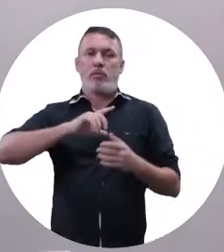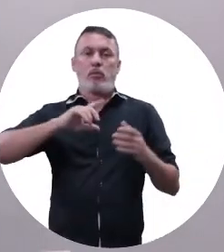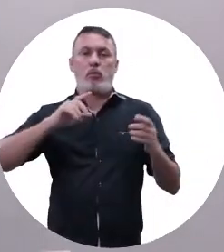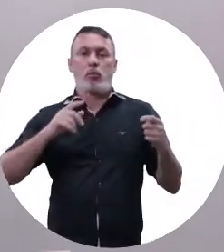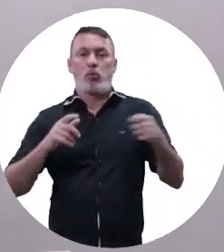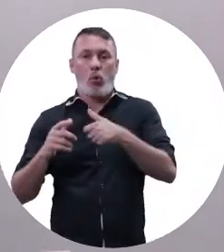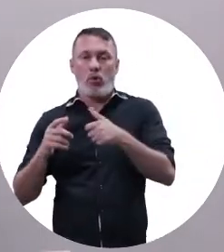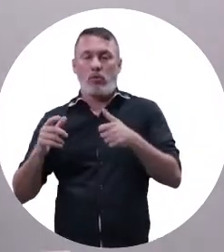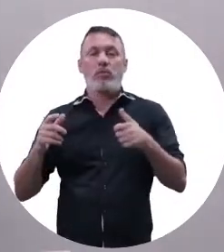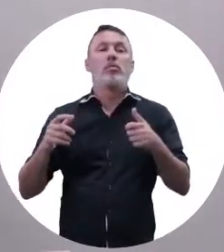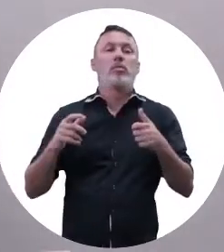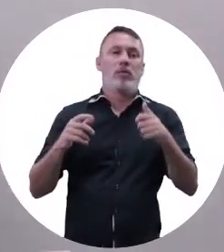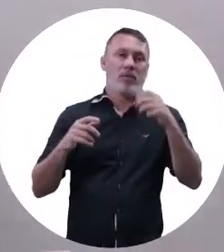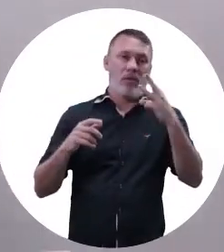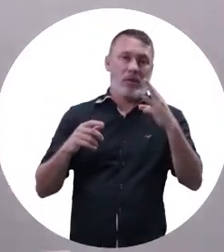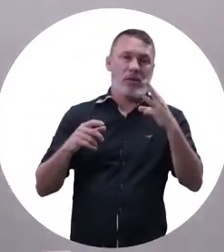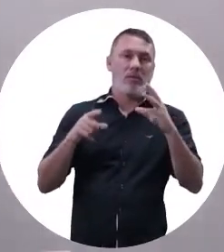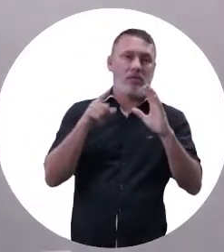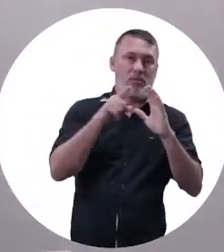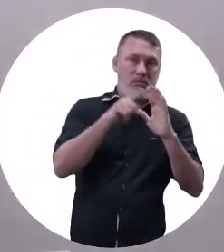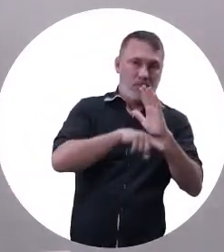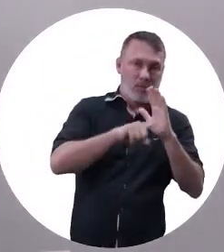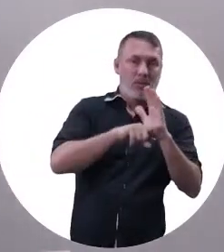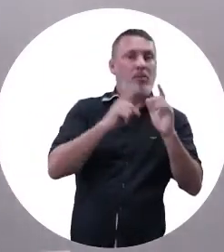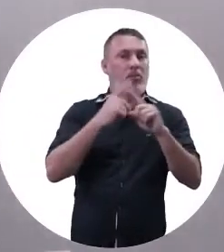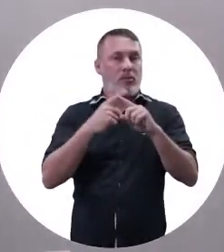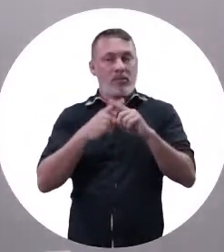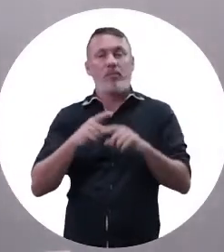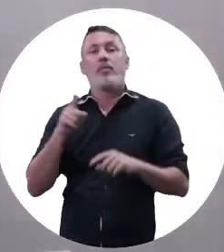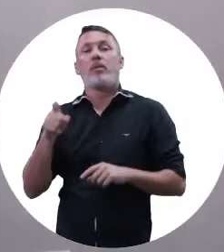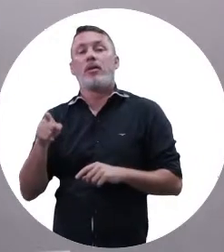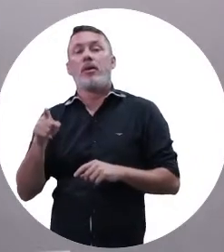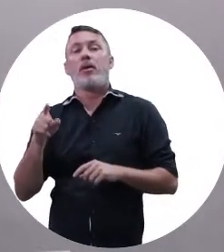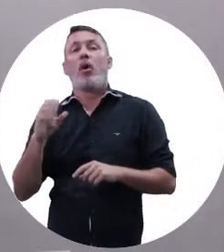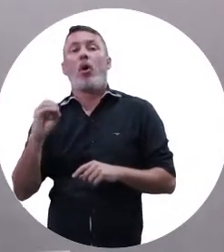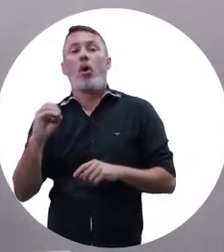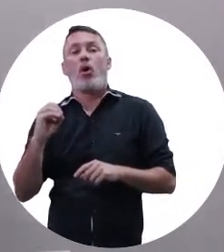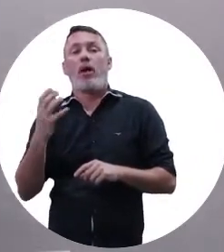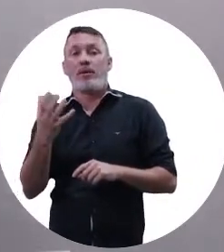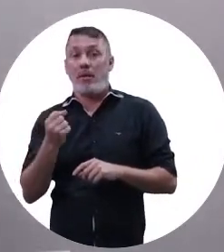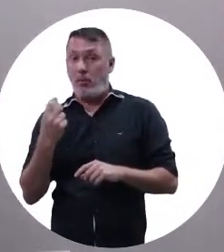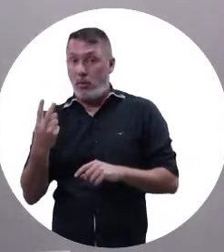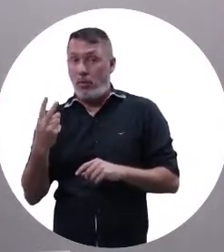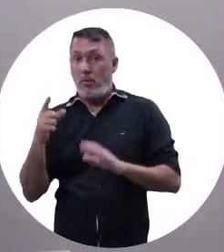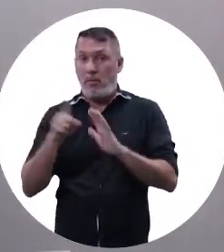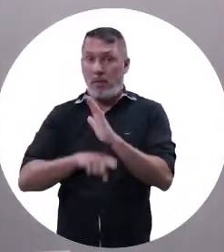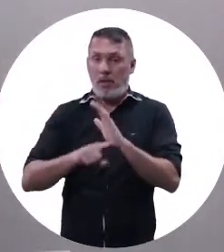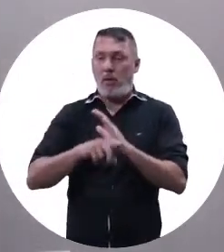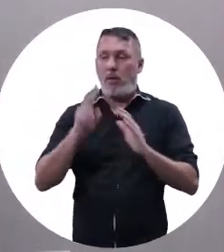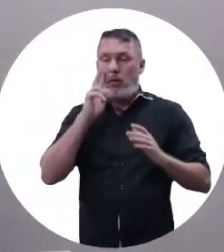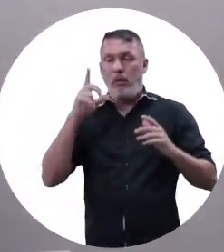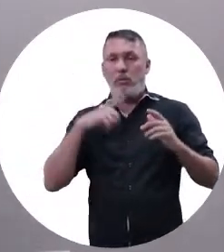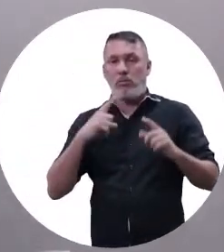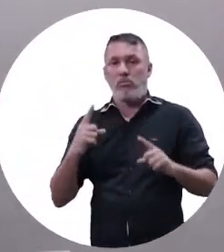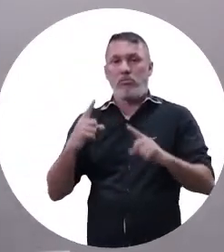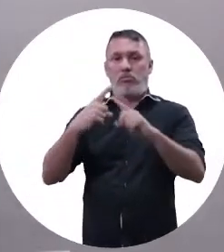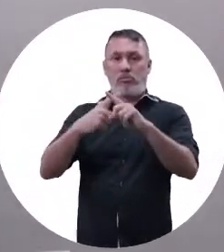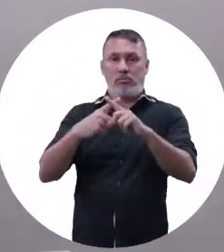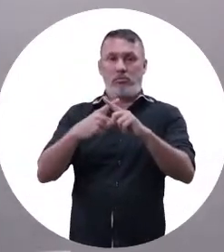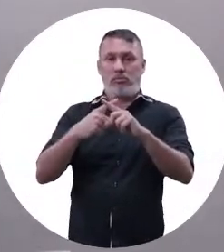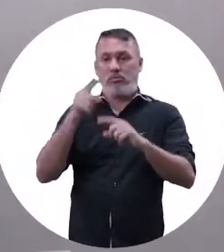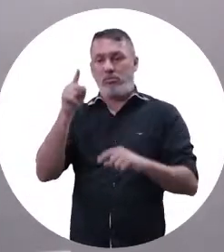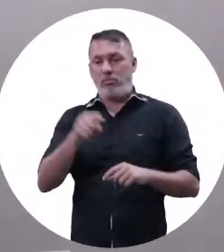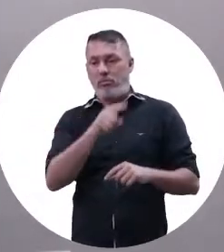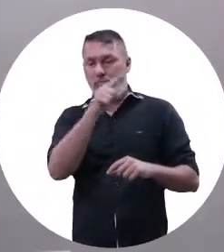3 positivo. O oxigênio recebe 2 elétrons, então ele é 2 negativo. Cruza essas